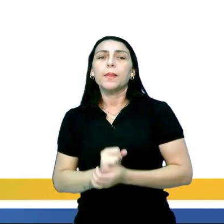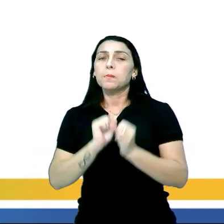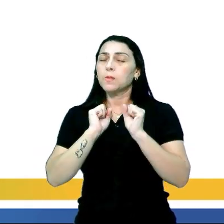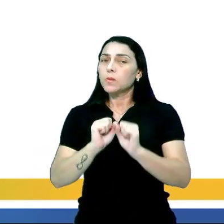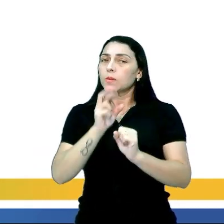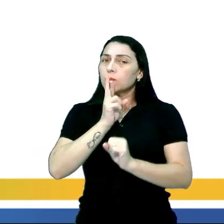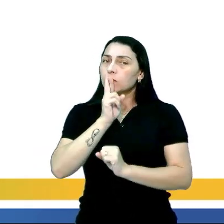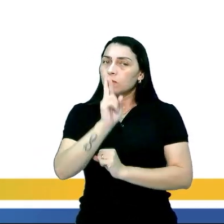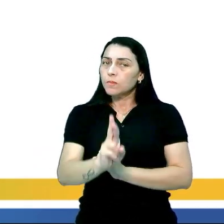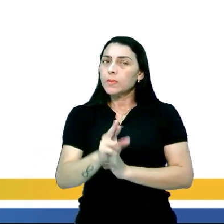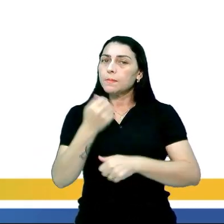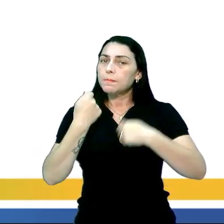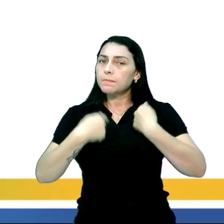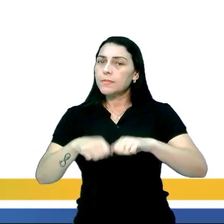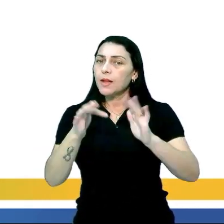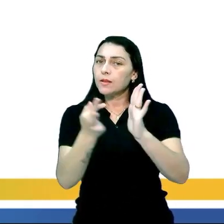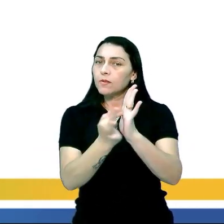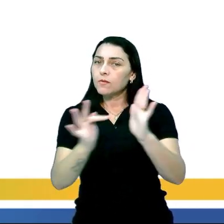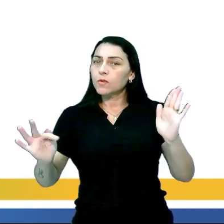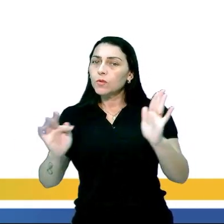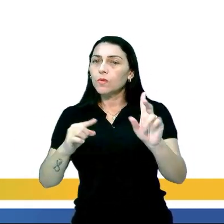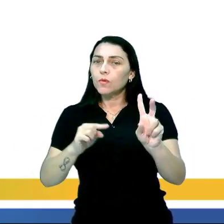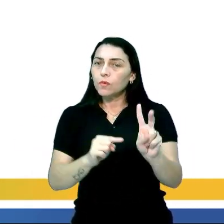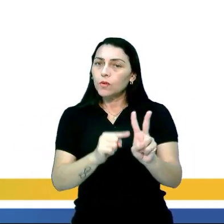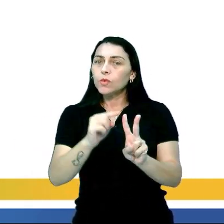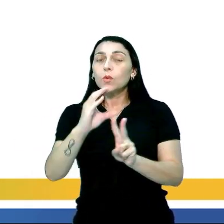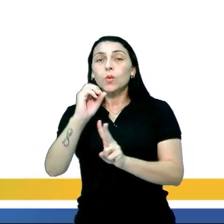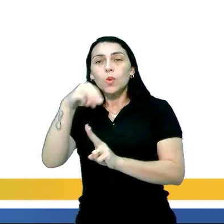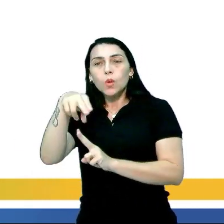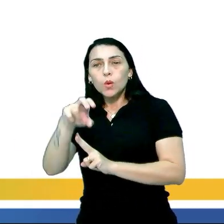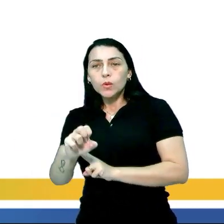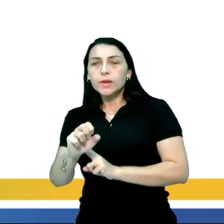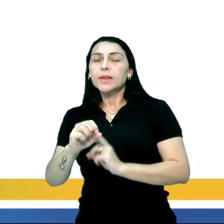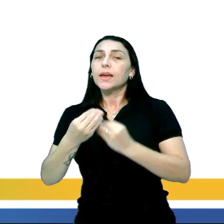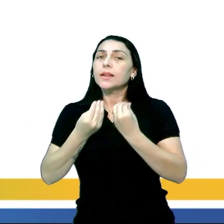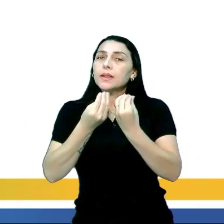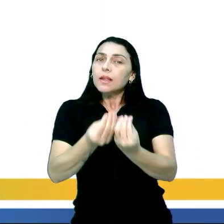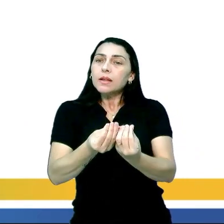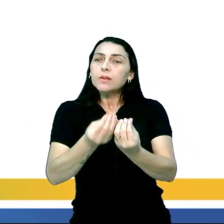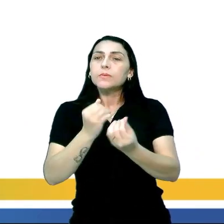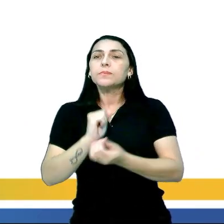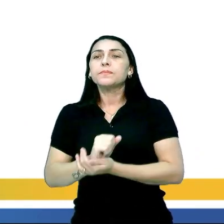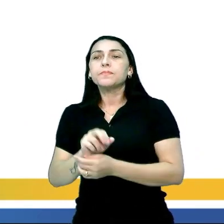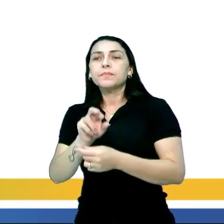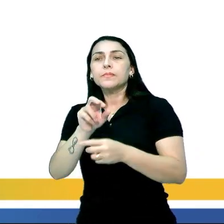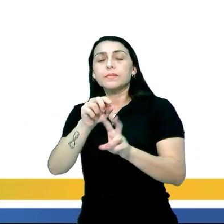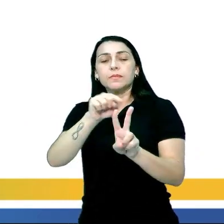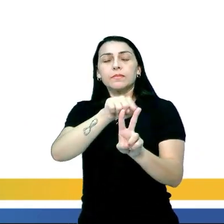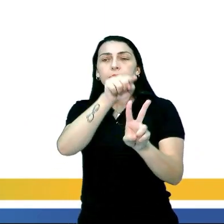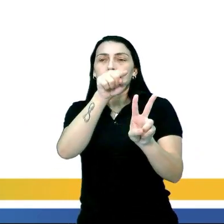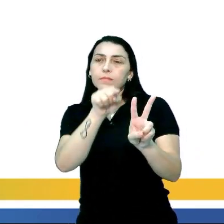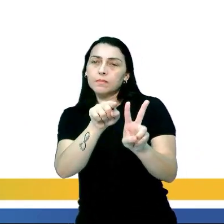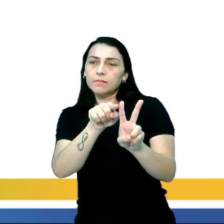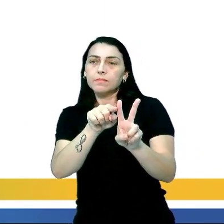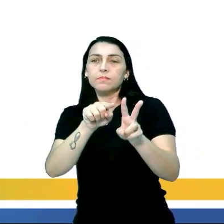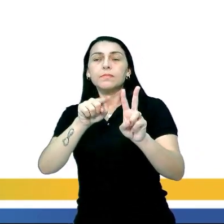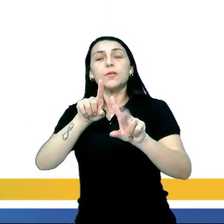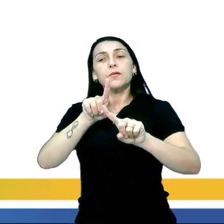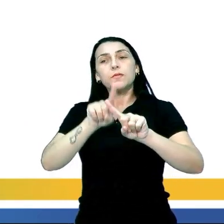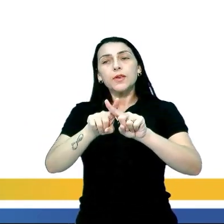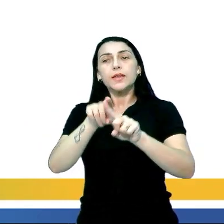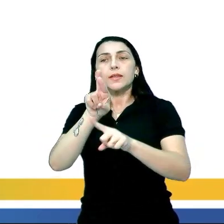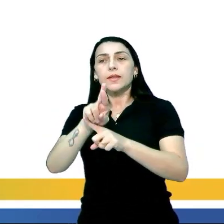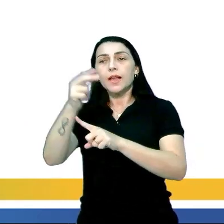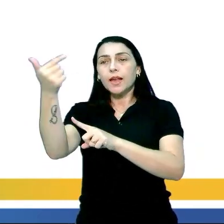Para podermos resolver, precisamos da fórmula do volume do cone, que é dado por... Está aí. O volume do